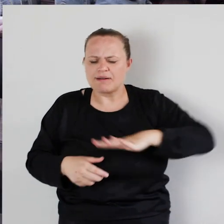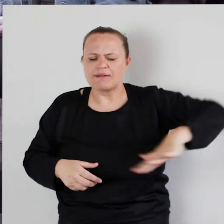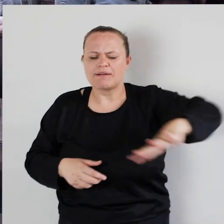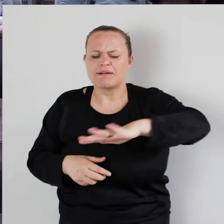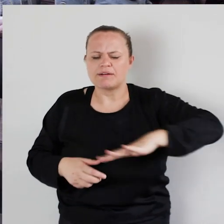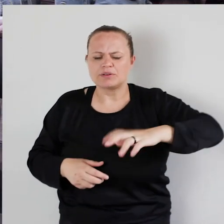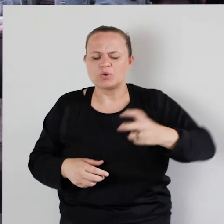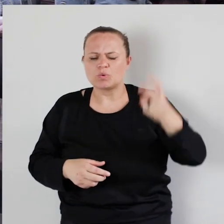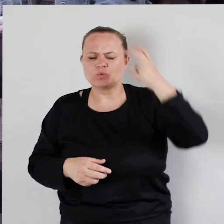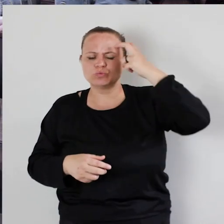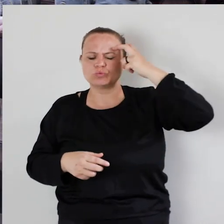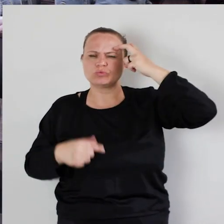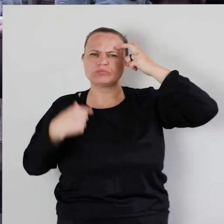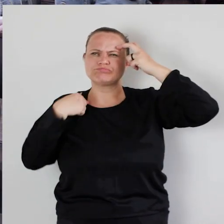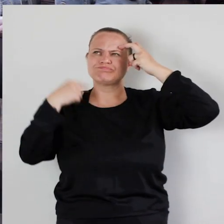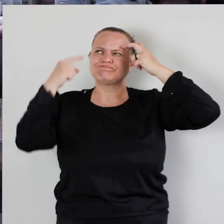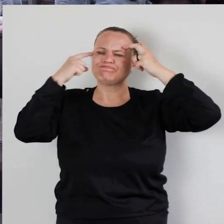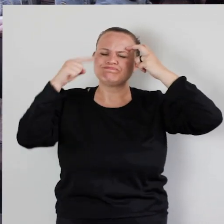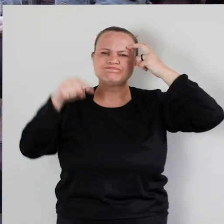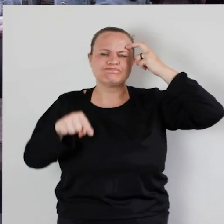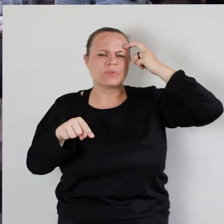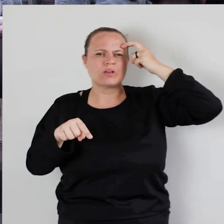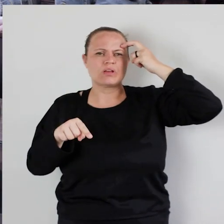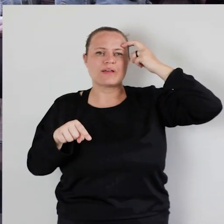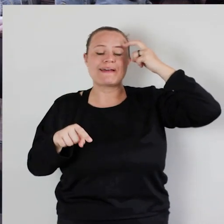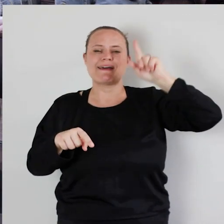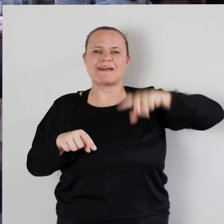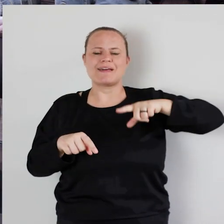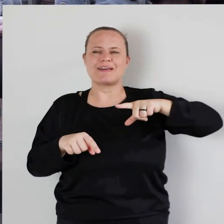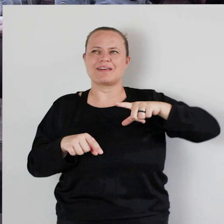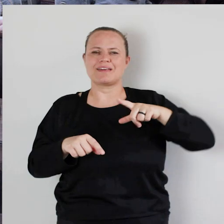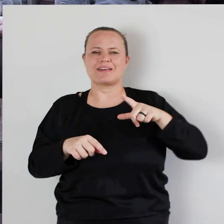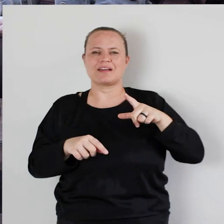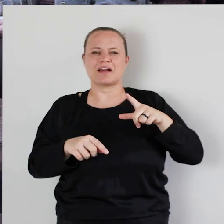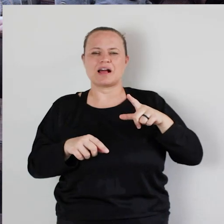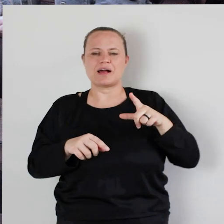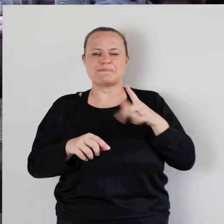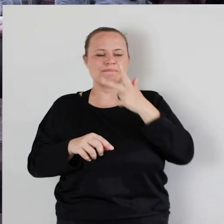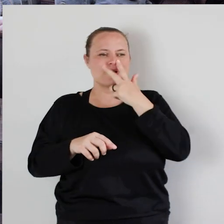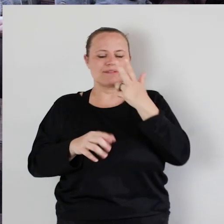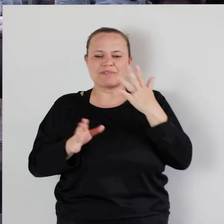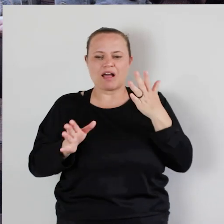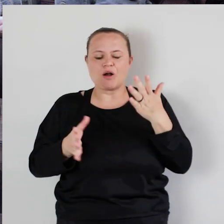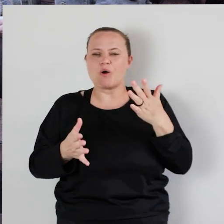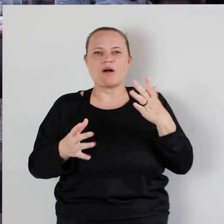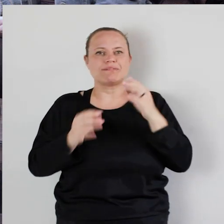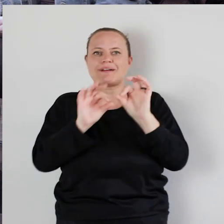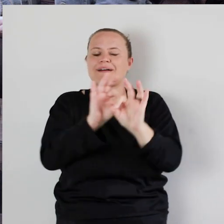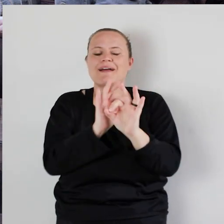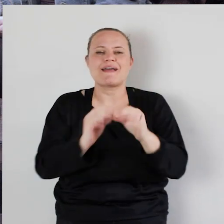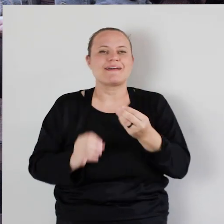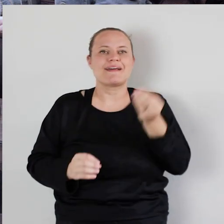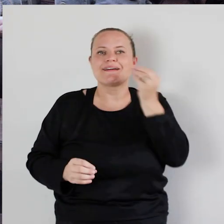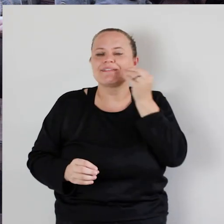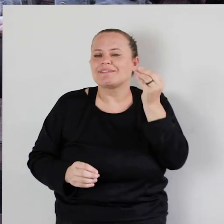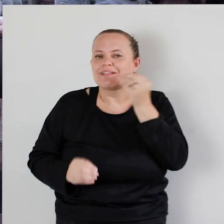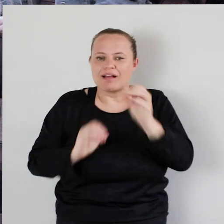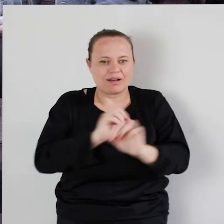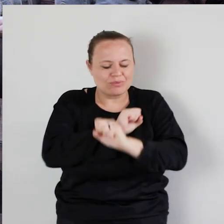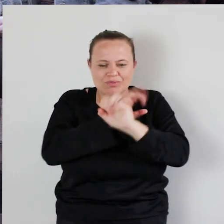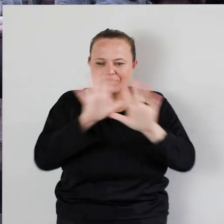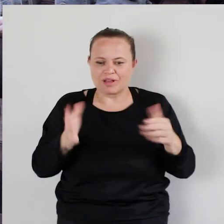aí olhar para o espaço, o campo da cultura foi uma consequência muito